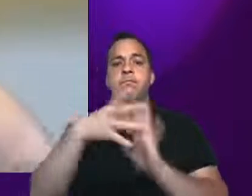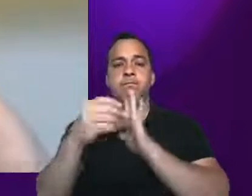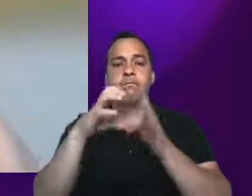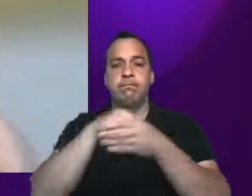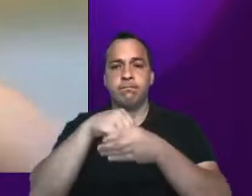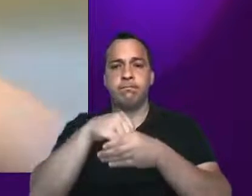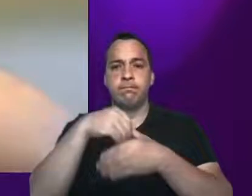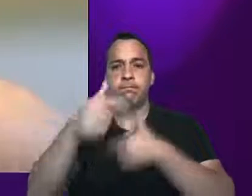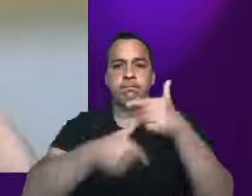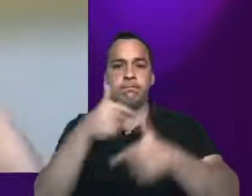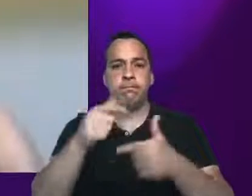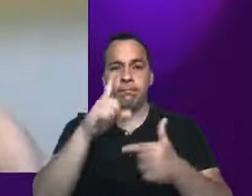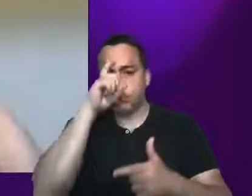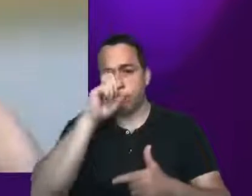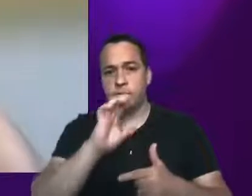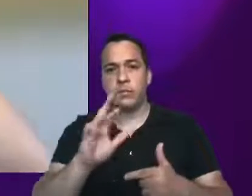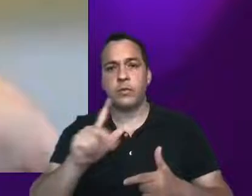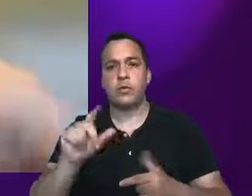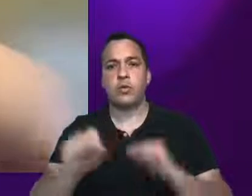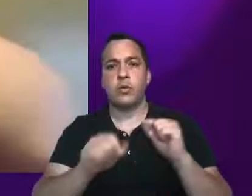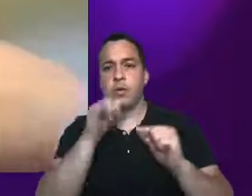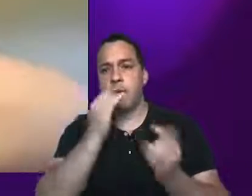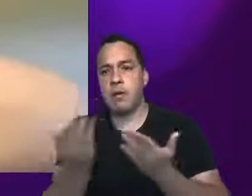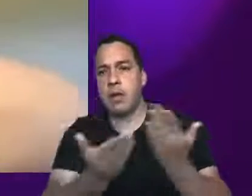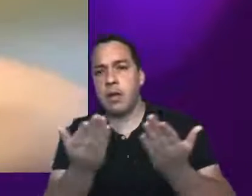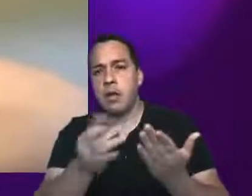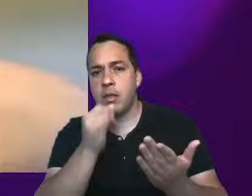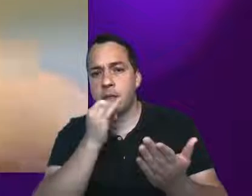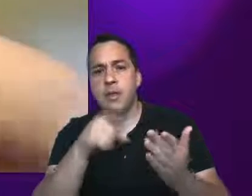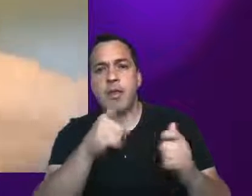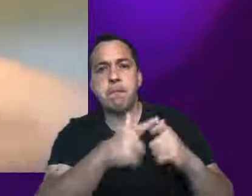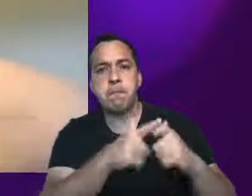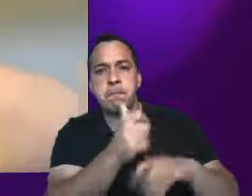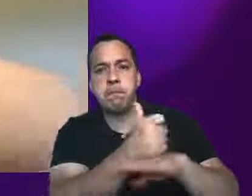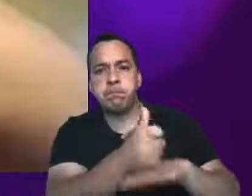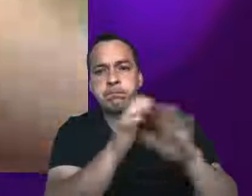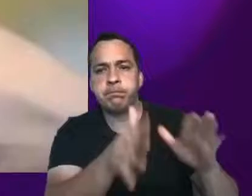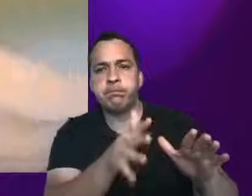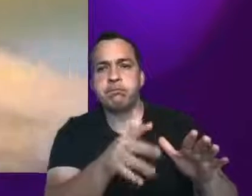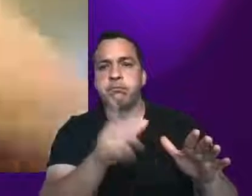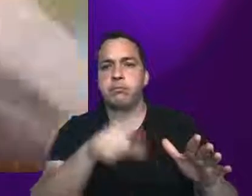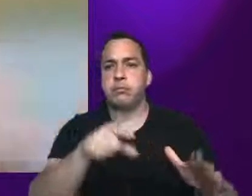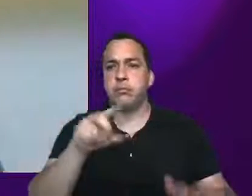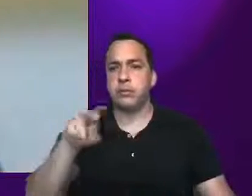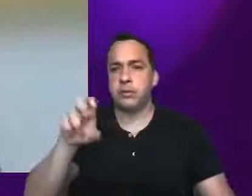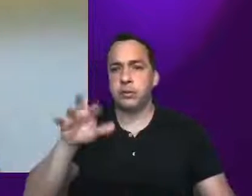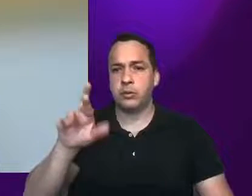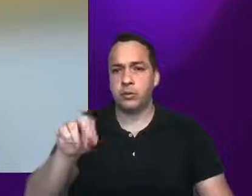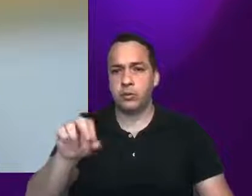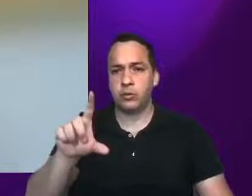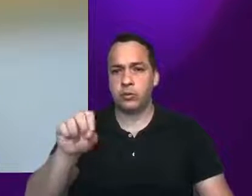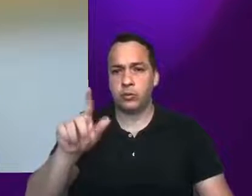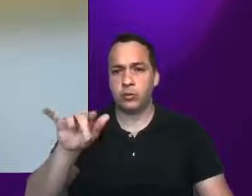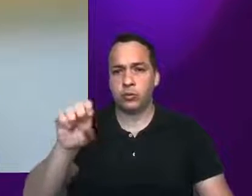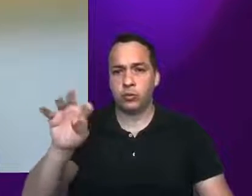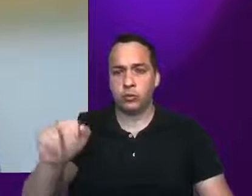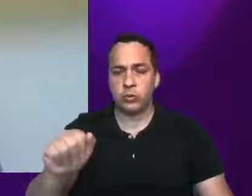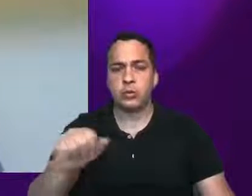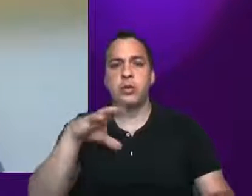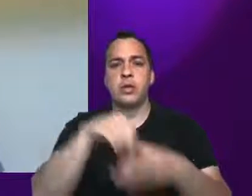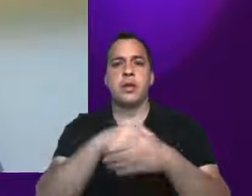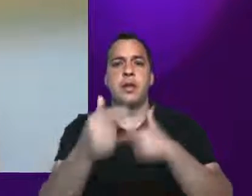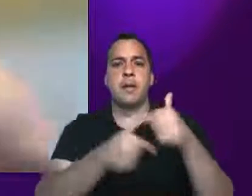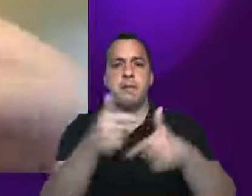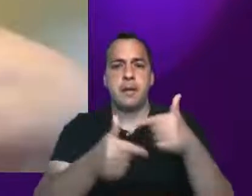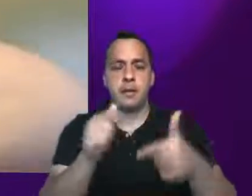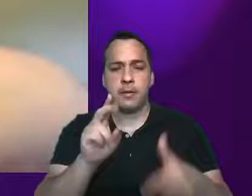um modelo de pareceristas. Eles são médicos nefrologistas que trabalham dentro da terapia intensiva conosco.